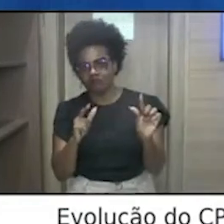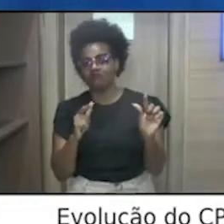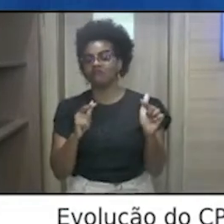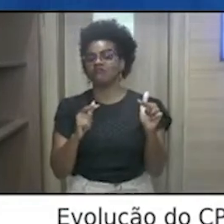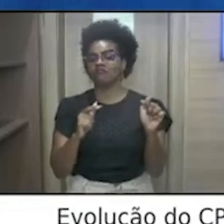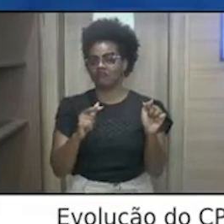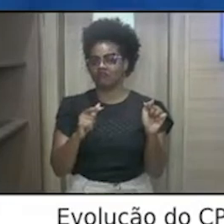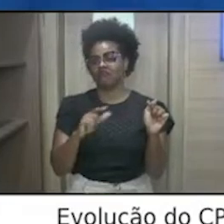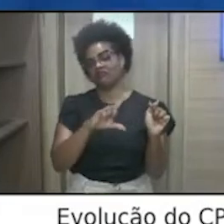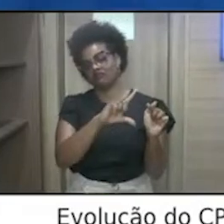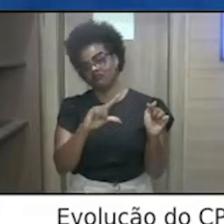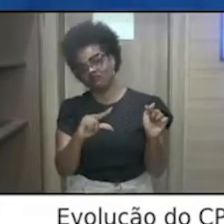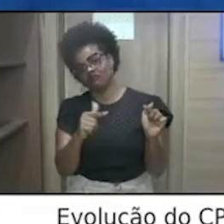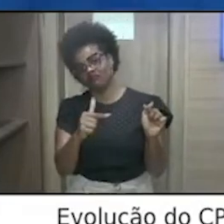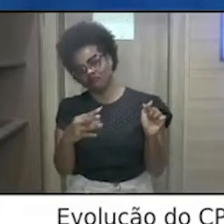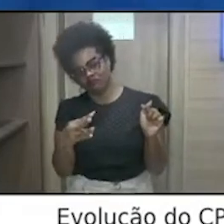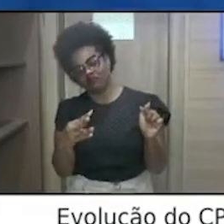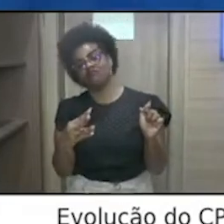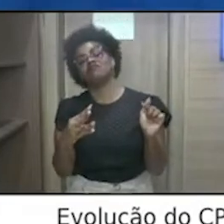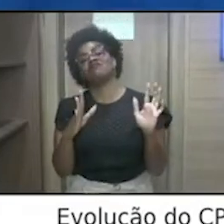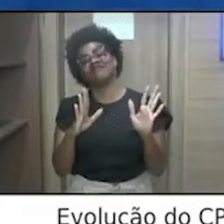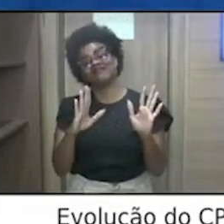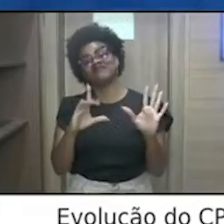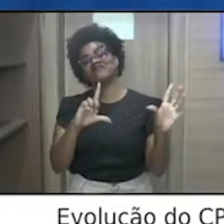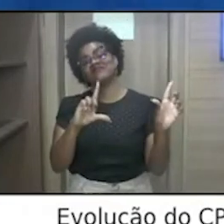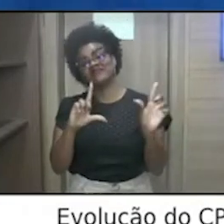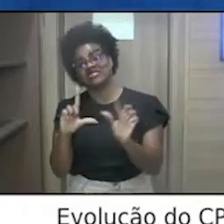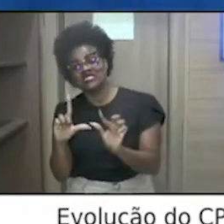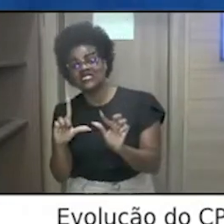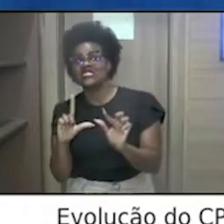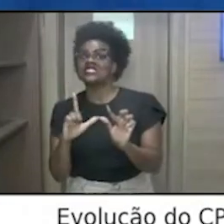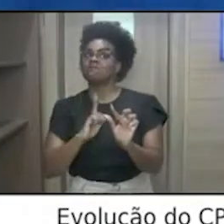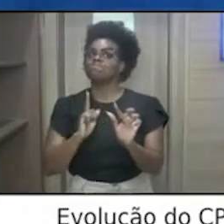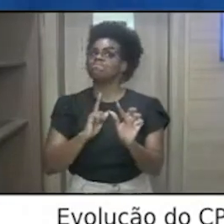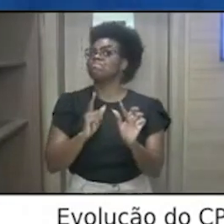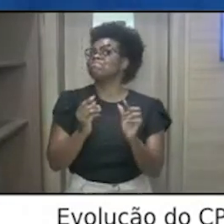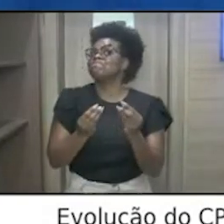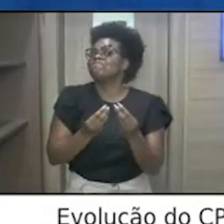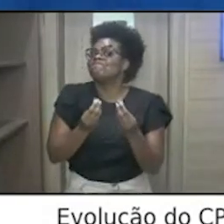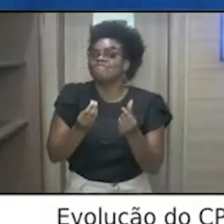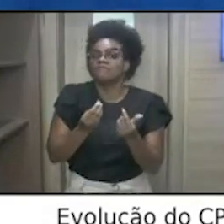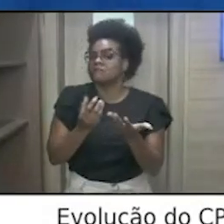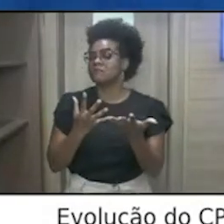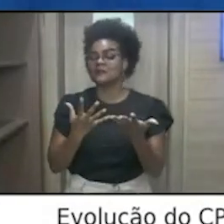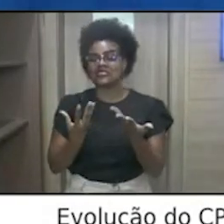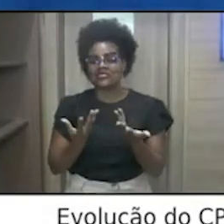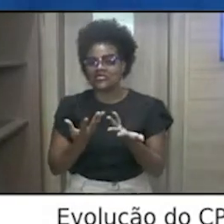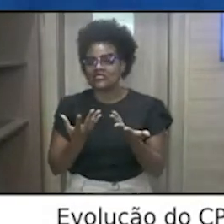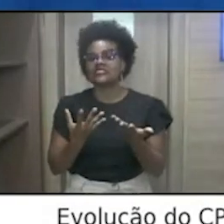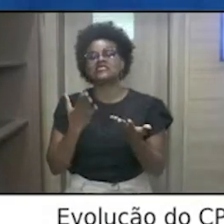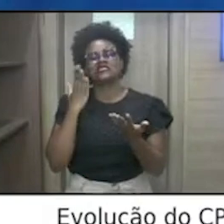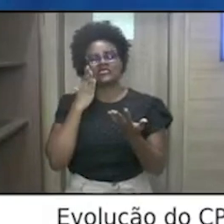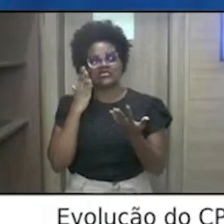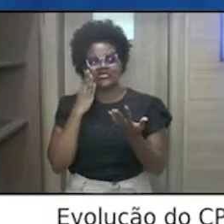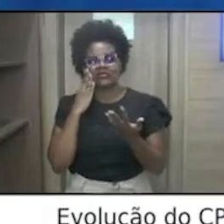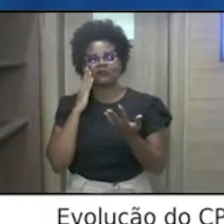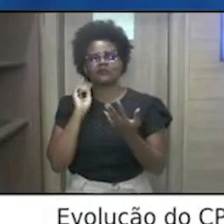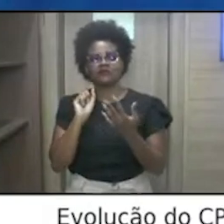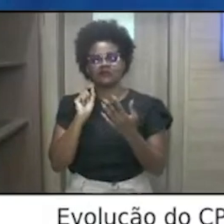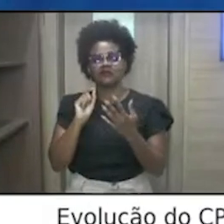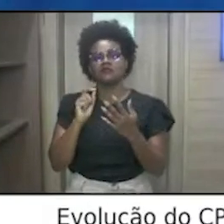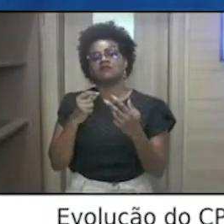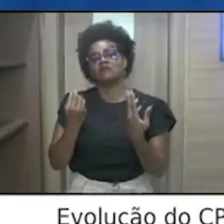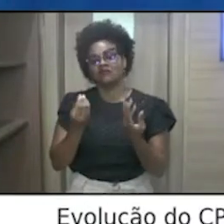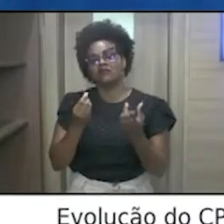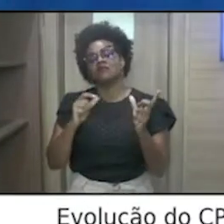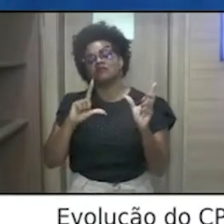para 23, contudo, essa redução ela não é tão significativa, ainda que, né, a gente ainda há uma tendência